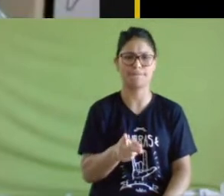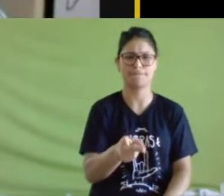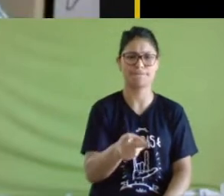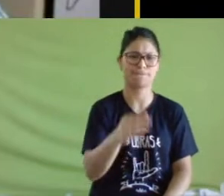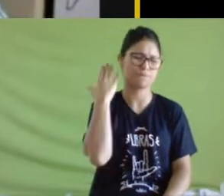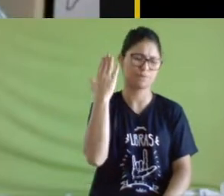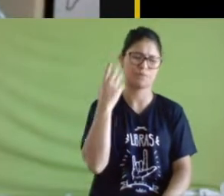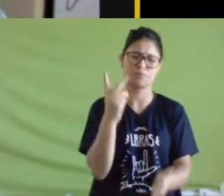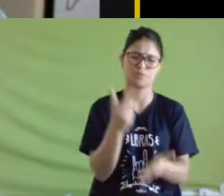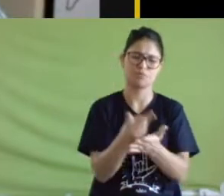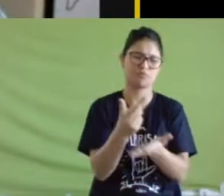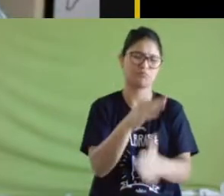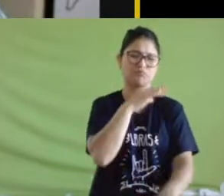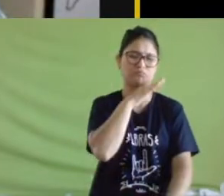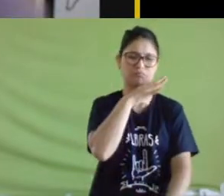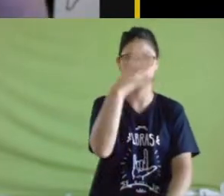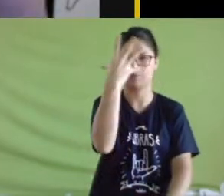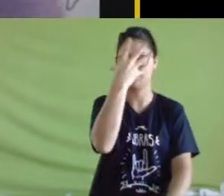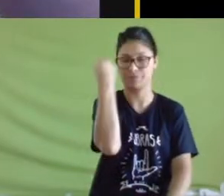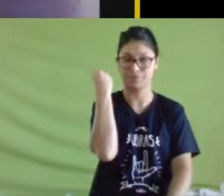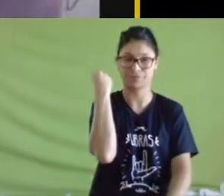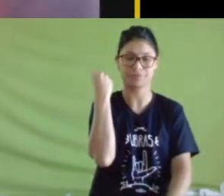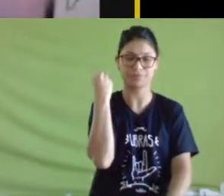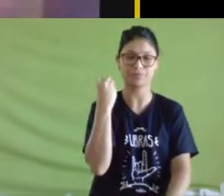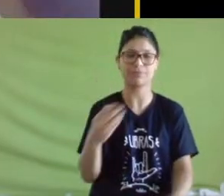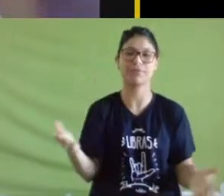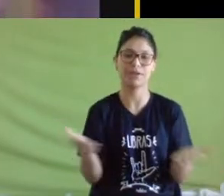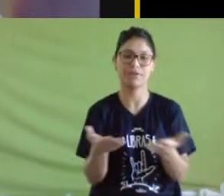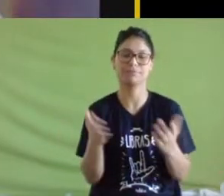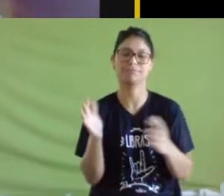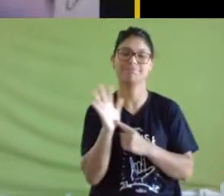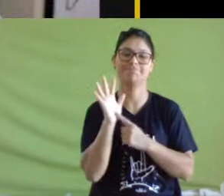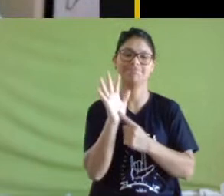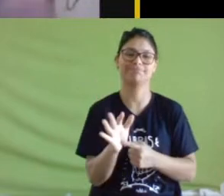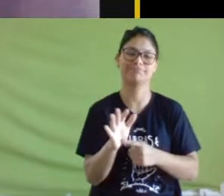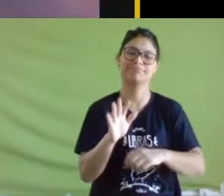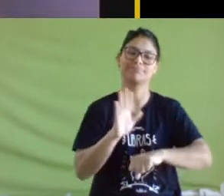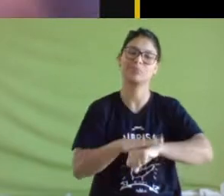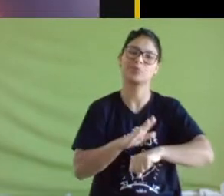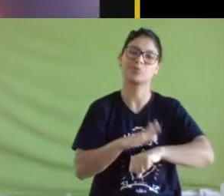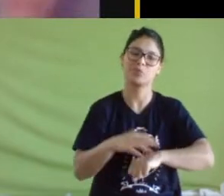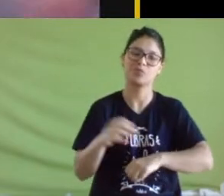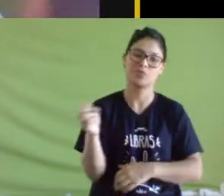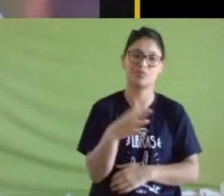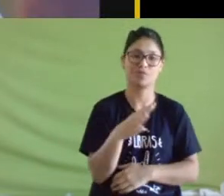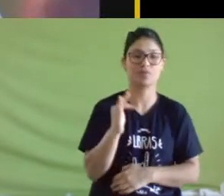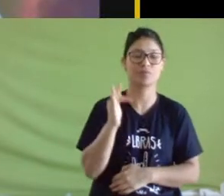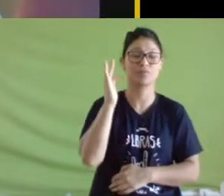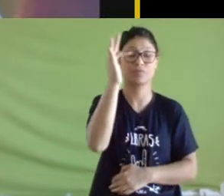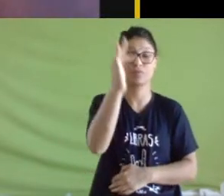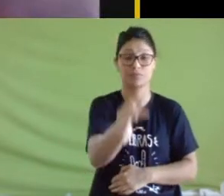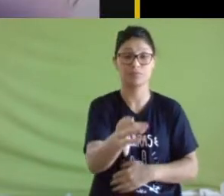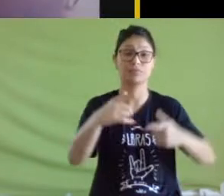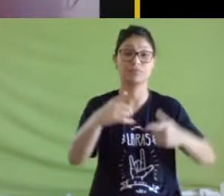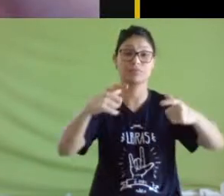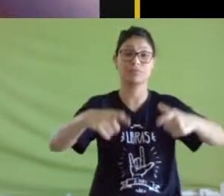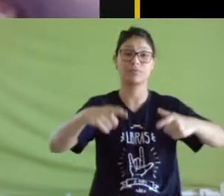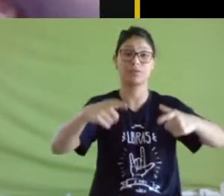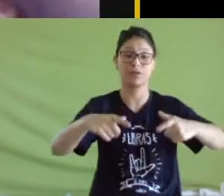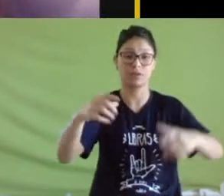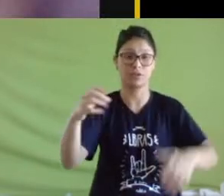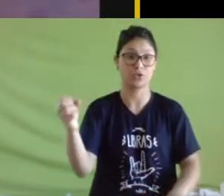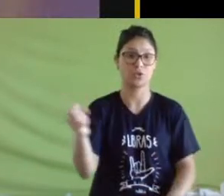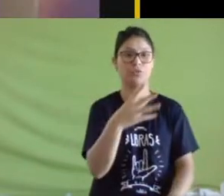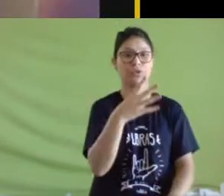ruína, porque agora parece que o grande tempo é sempre o futuro, de onde viria a